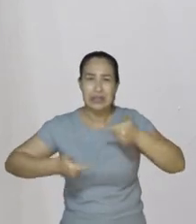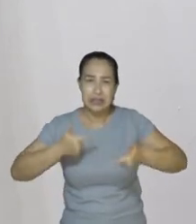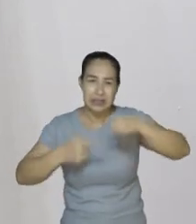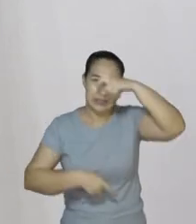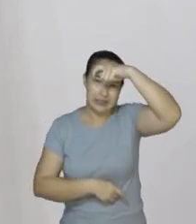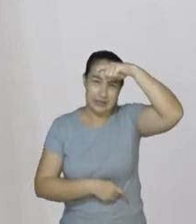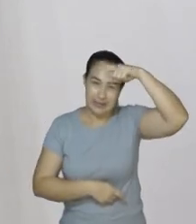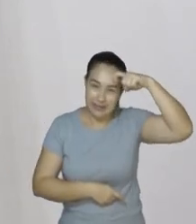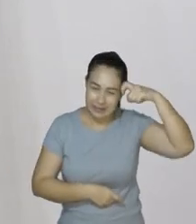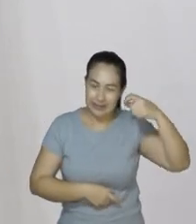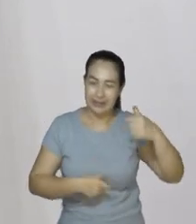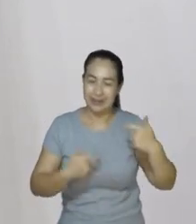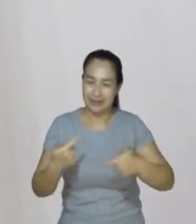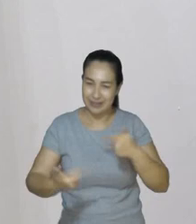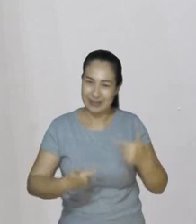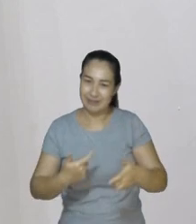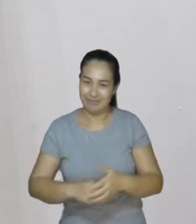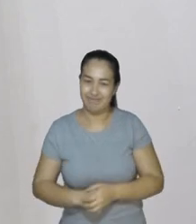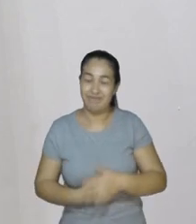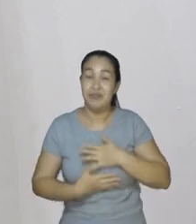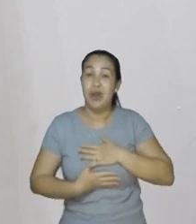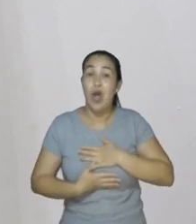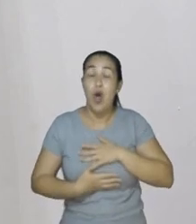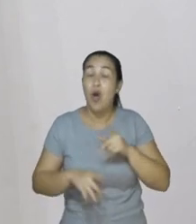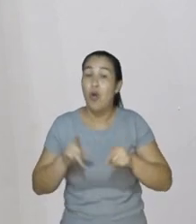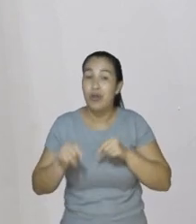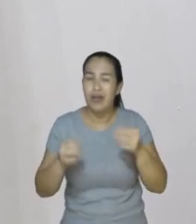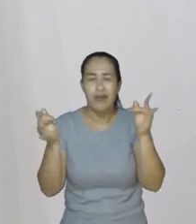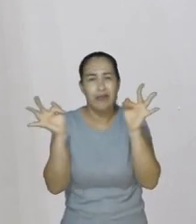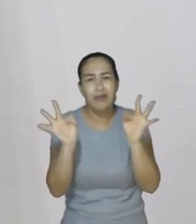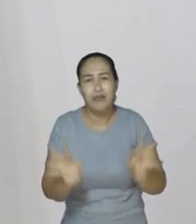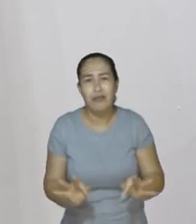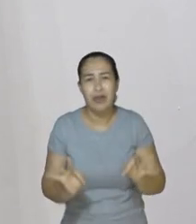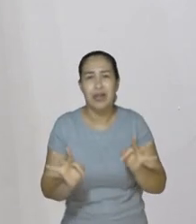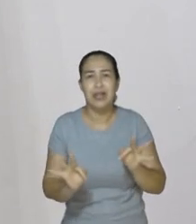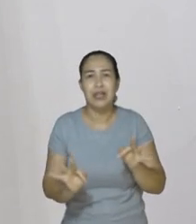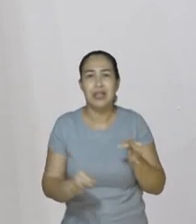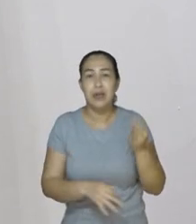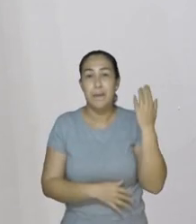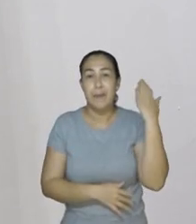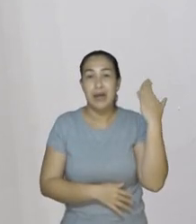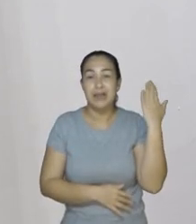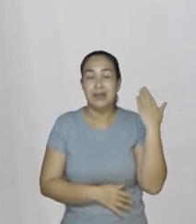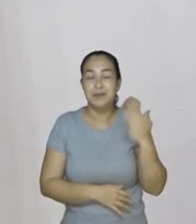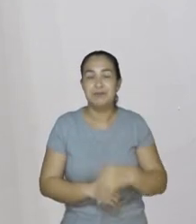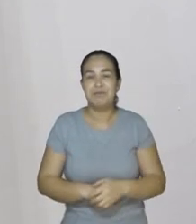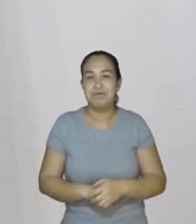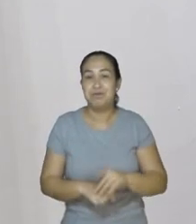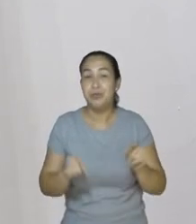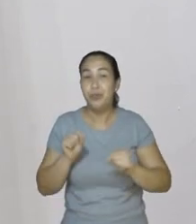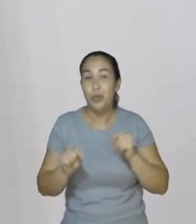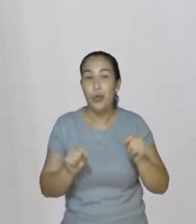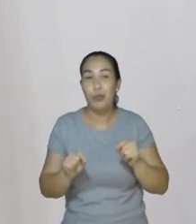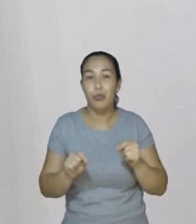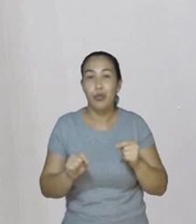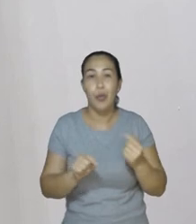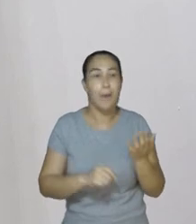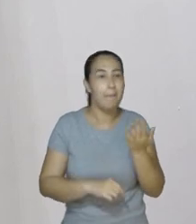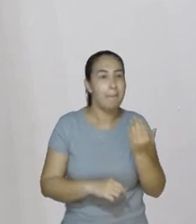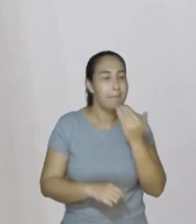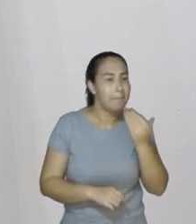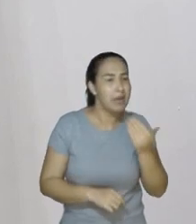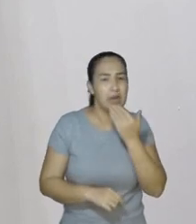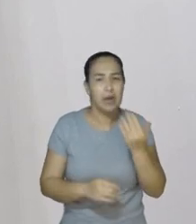eu gosto muito de fazer, fiquei muito feliz quando fiz campanha também lá entre os meus pares lá, para que Santa